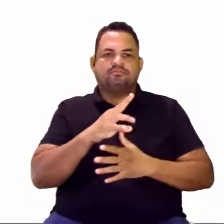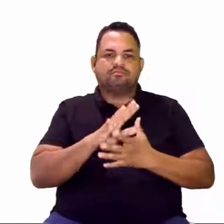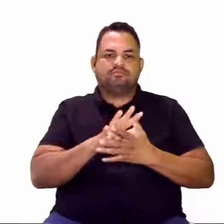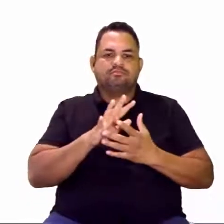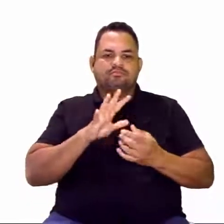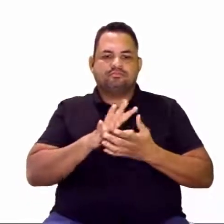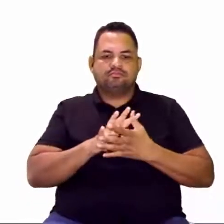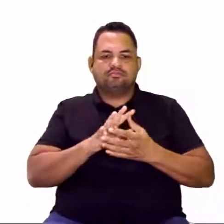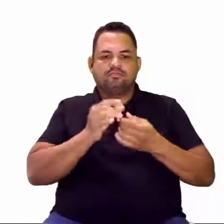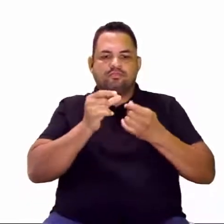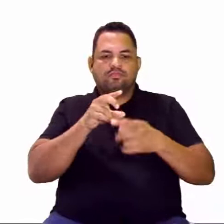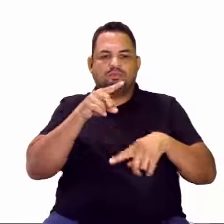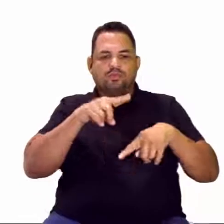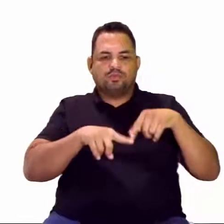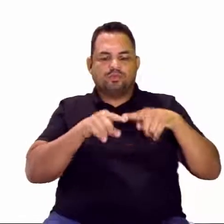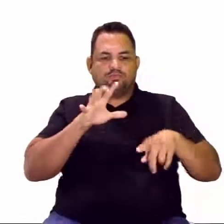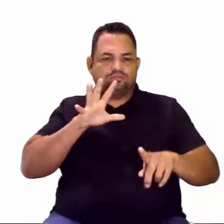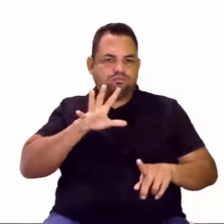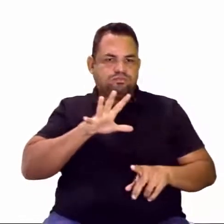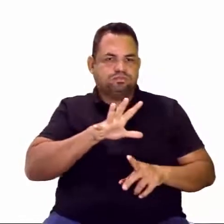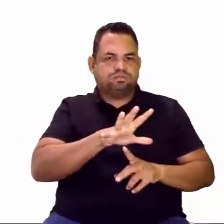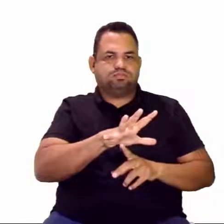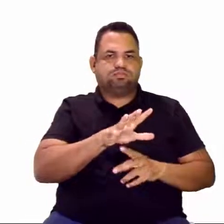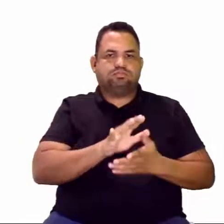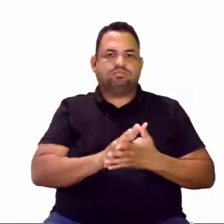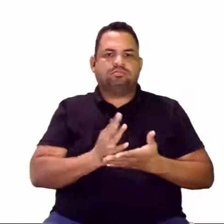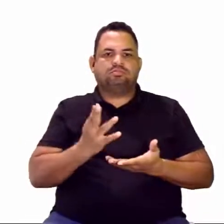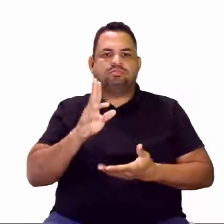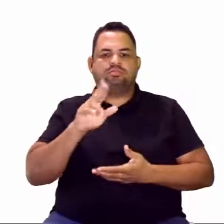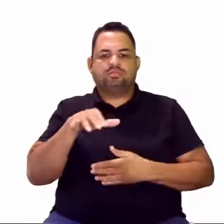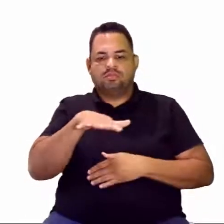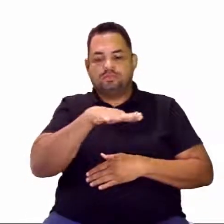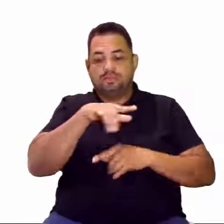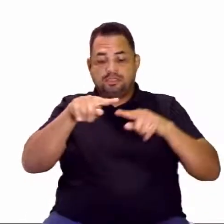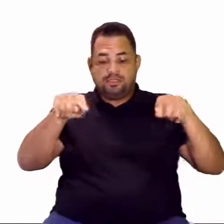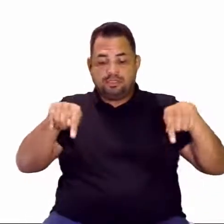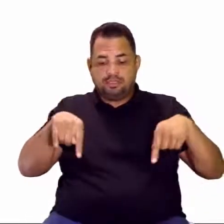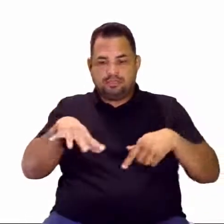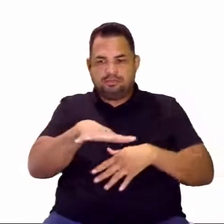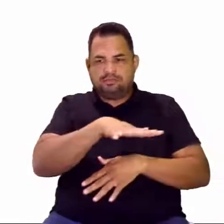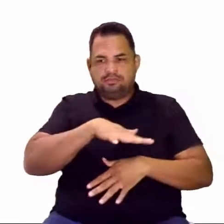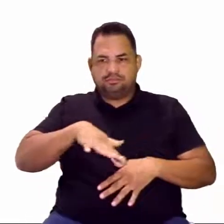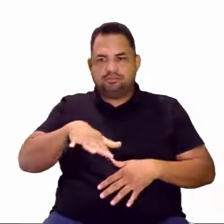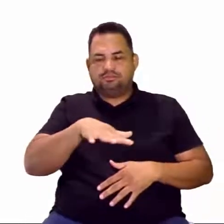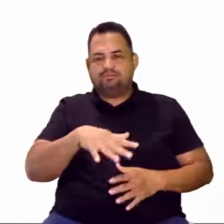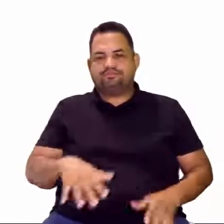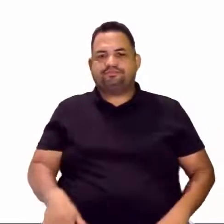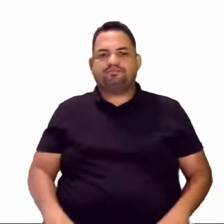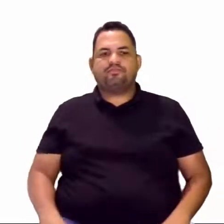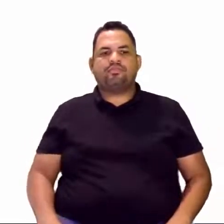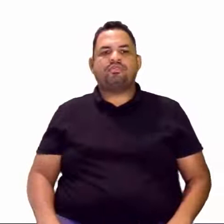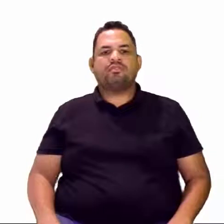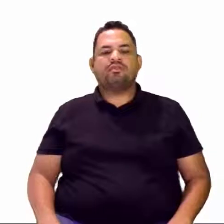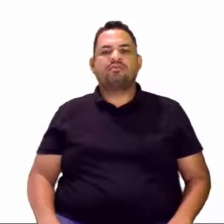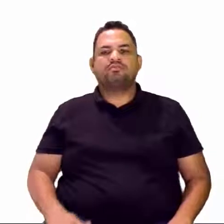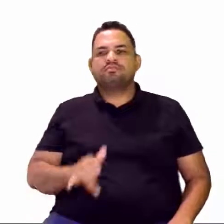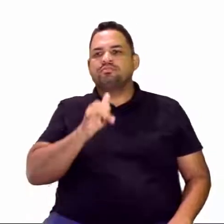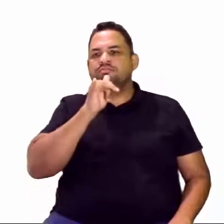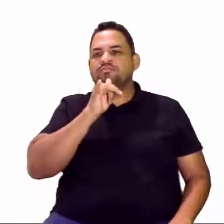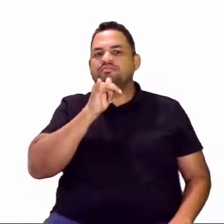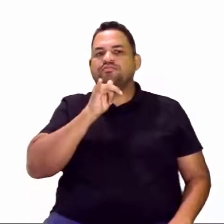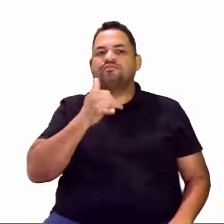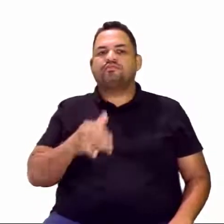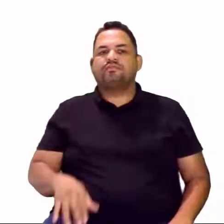força exercida sobre um corpo por unidade de área, tá bom? Então, nós vimos, por